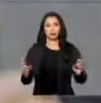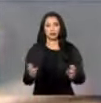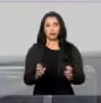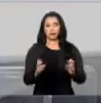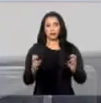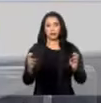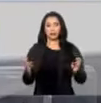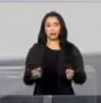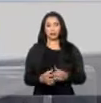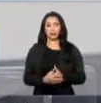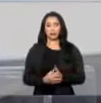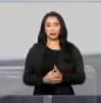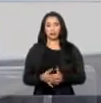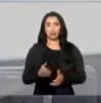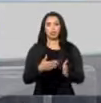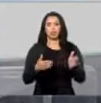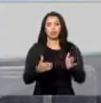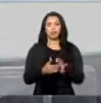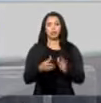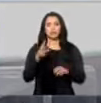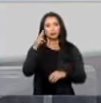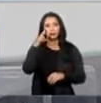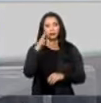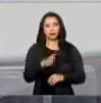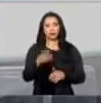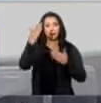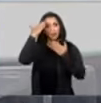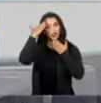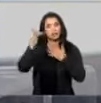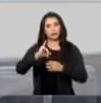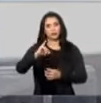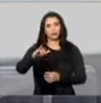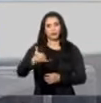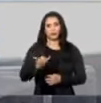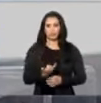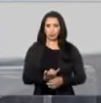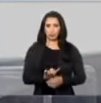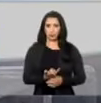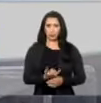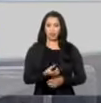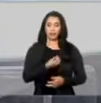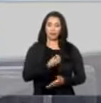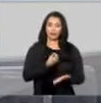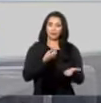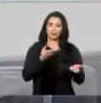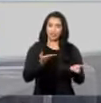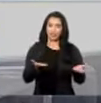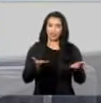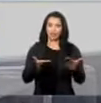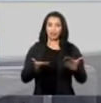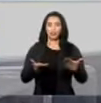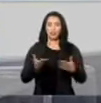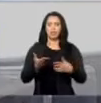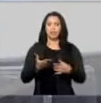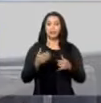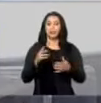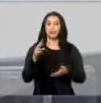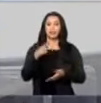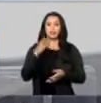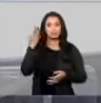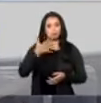e a toda a plateia. Agradeço pela oportunidade de estar aqui dialogando sobre esse tema, que eu acho que é um